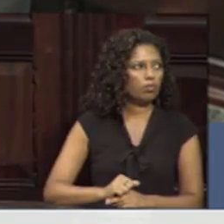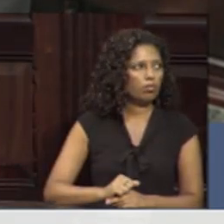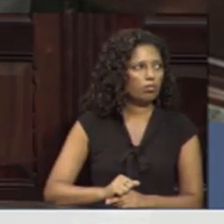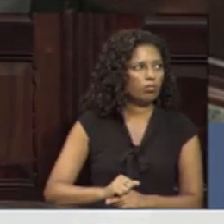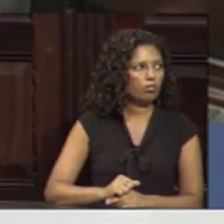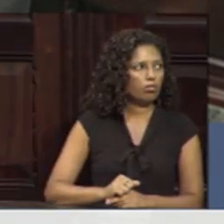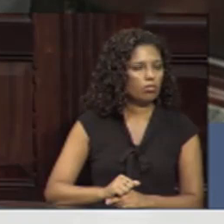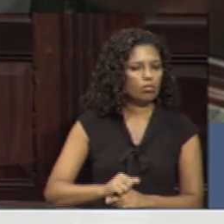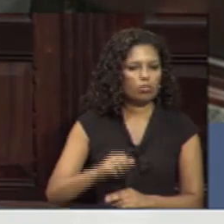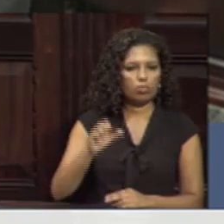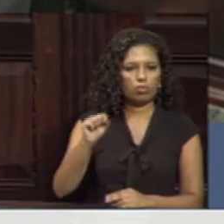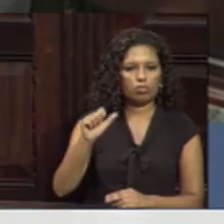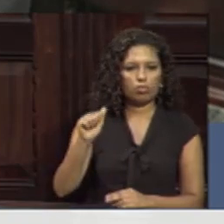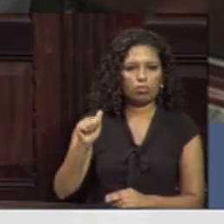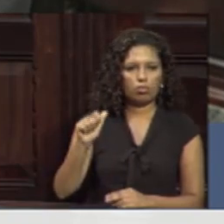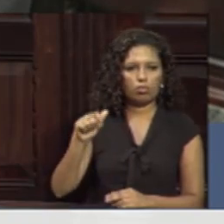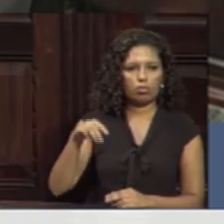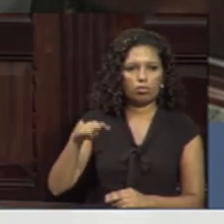meu amigo Samuel,